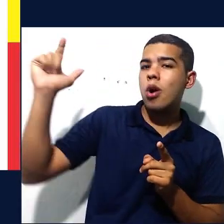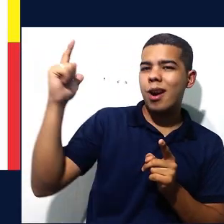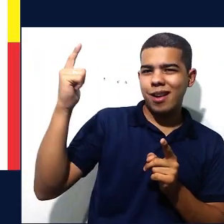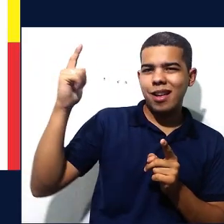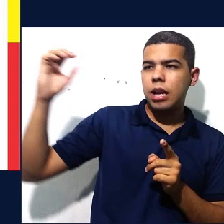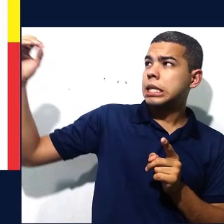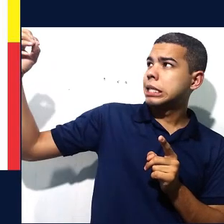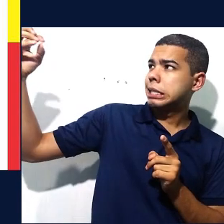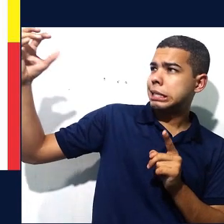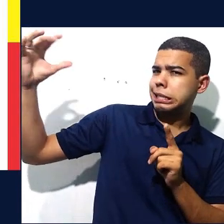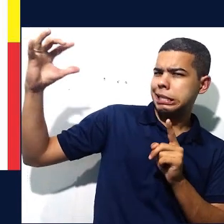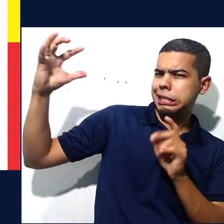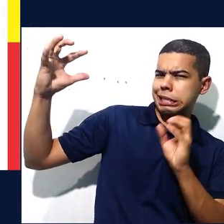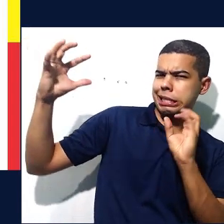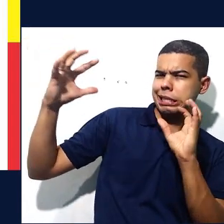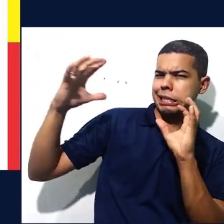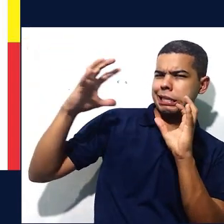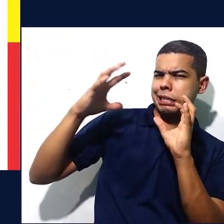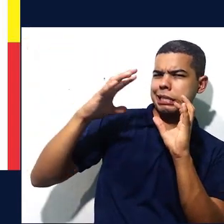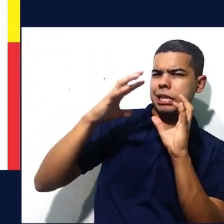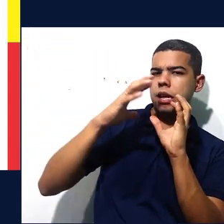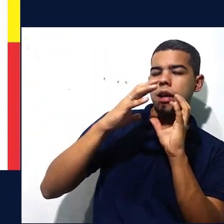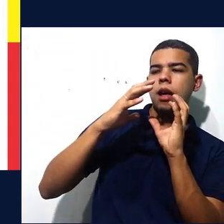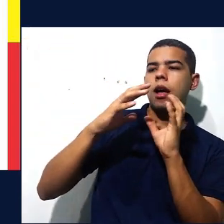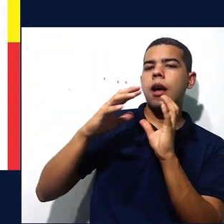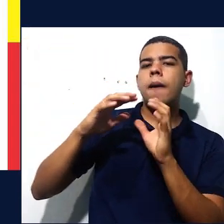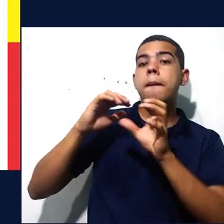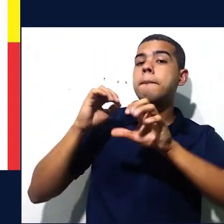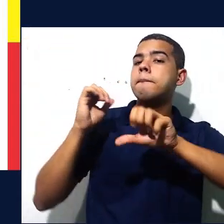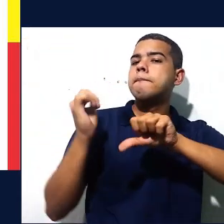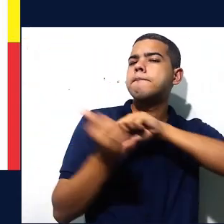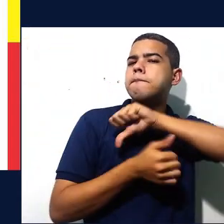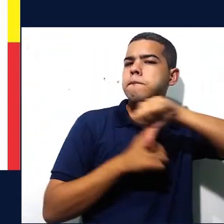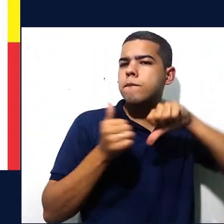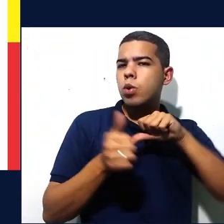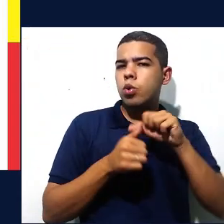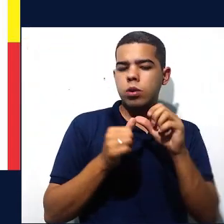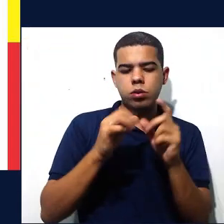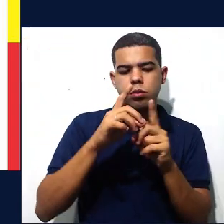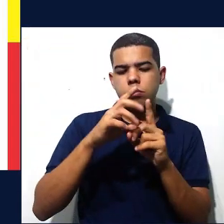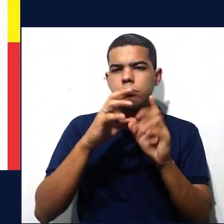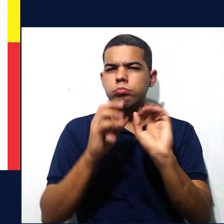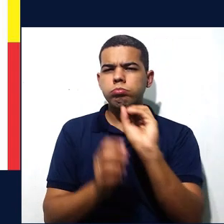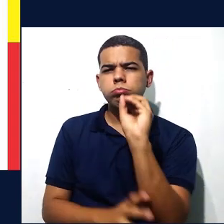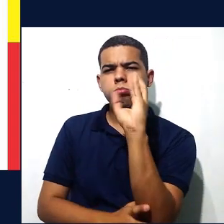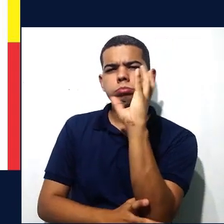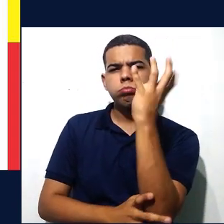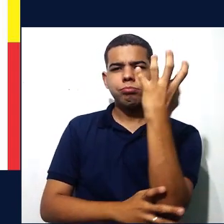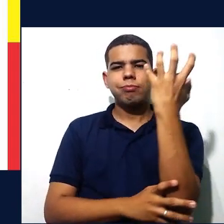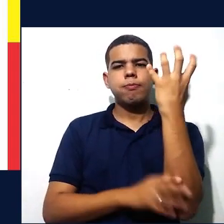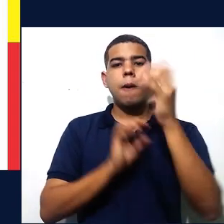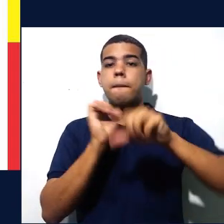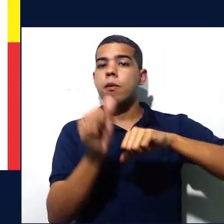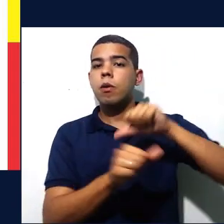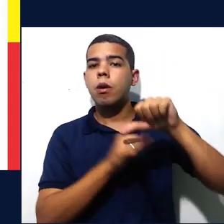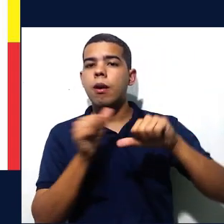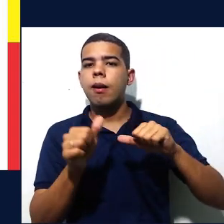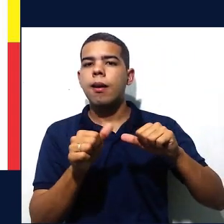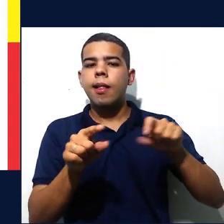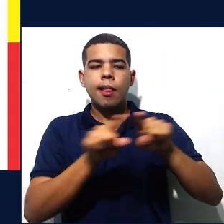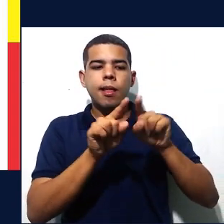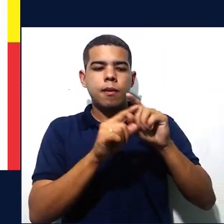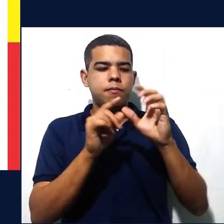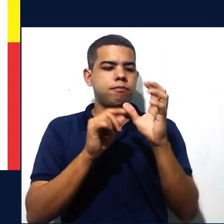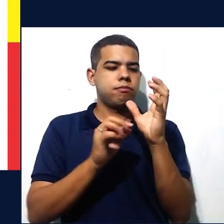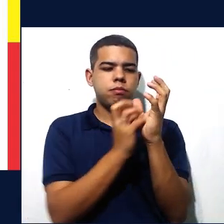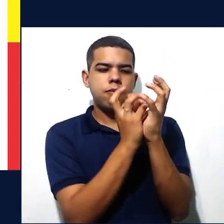radiação ultravioleta B, tais como modificações na forma das plantas, distribuição dos